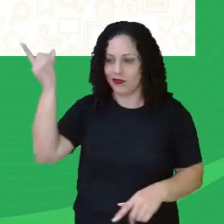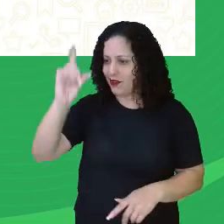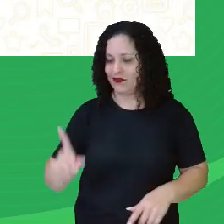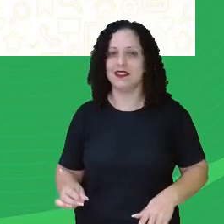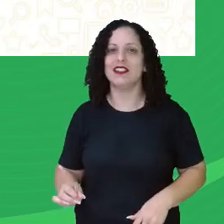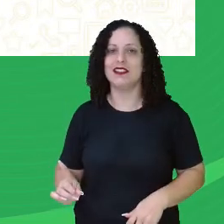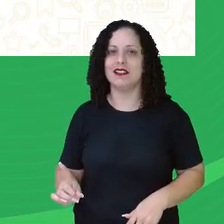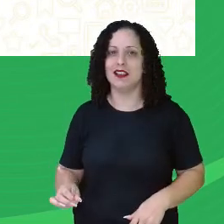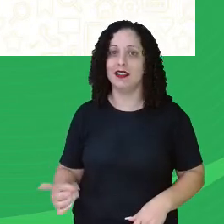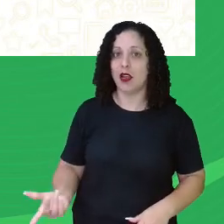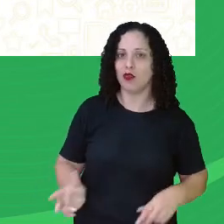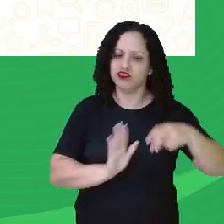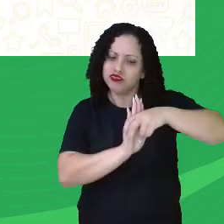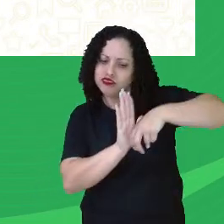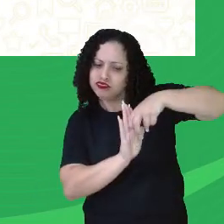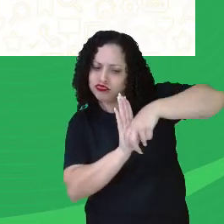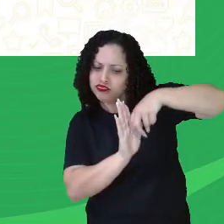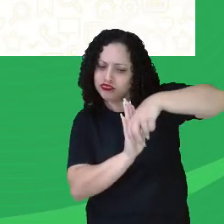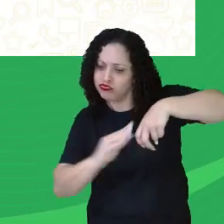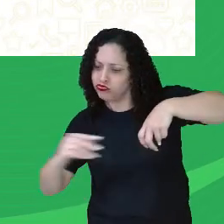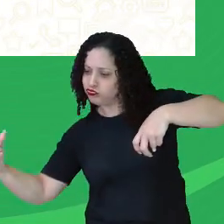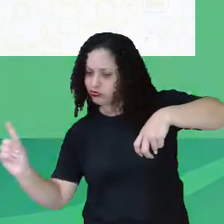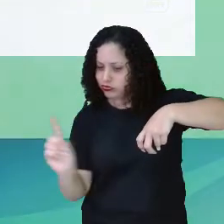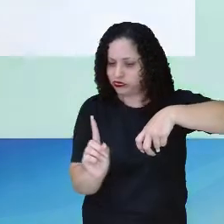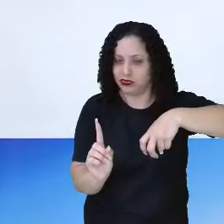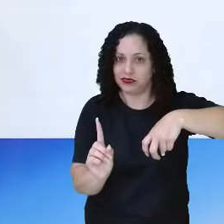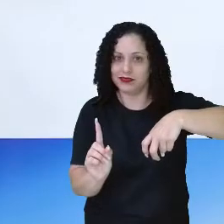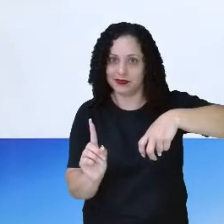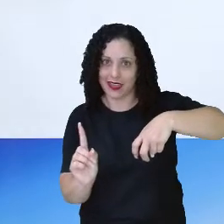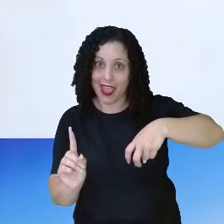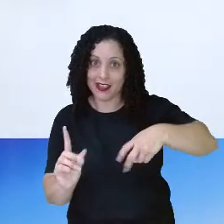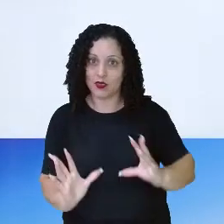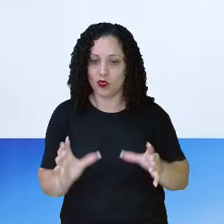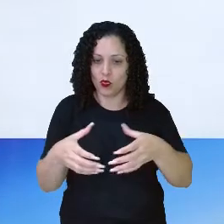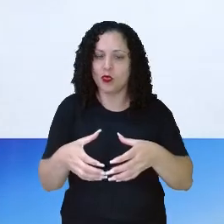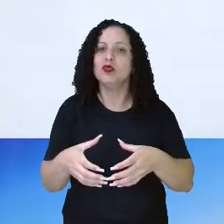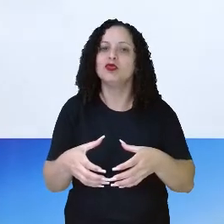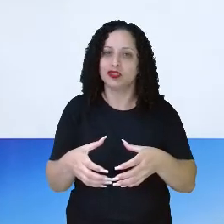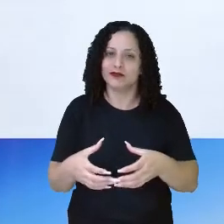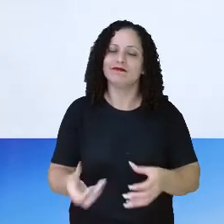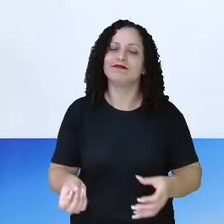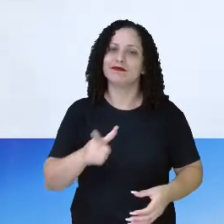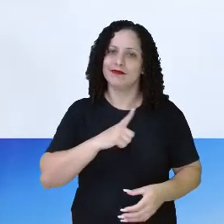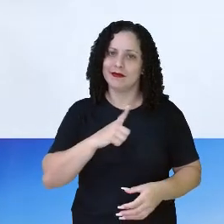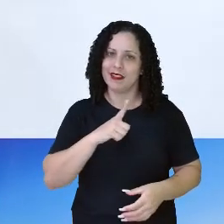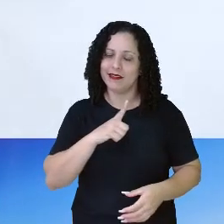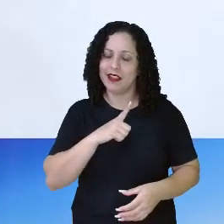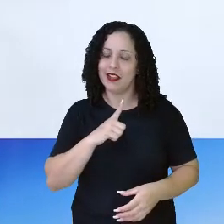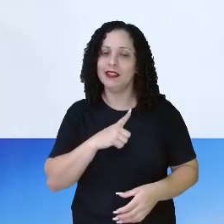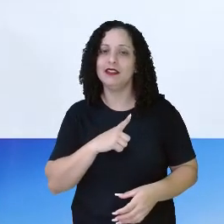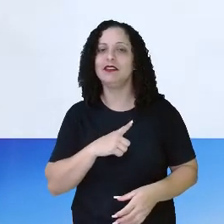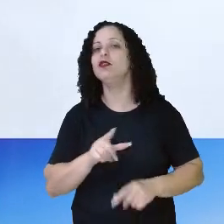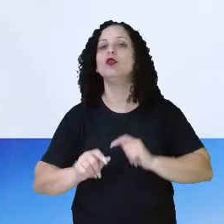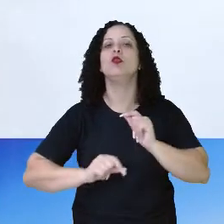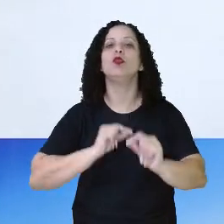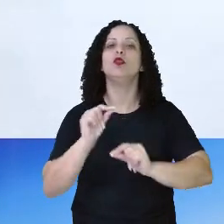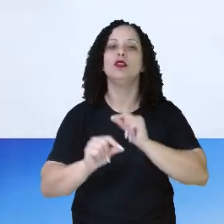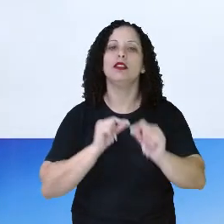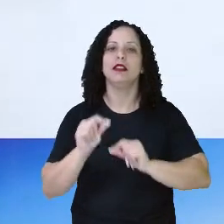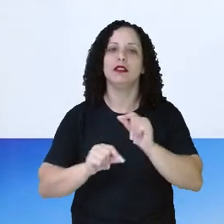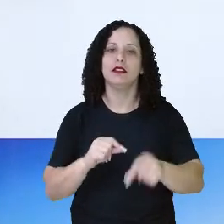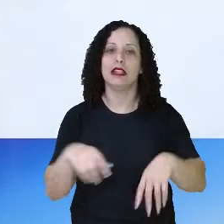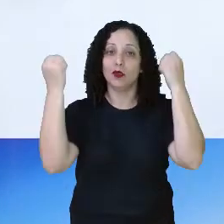tem. Então, a esse movimento, a esses grupos, a gente chama de